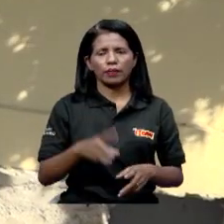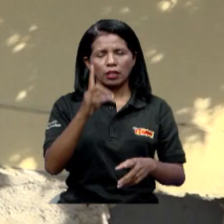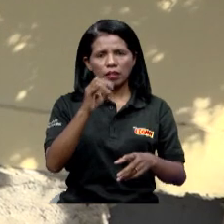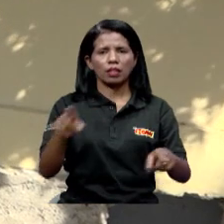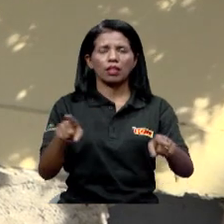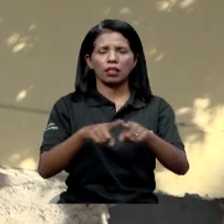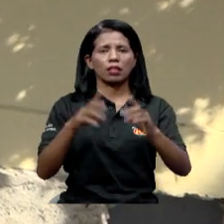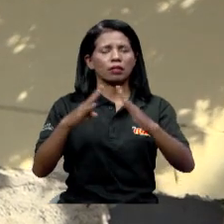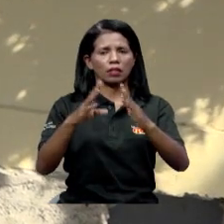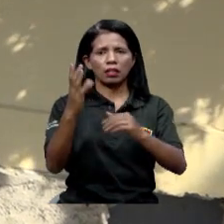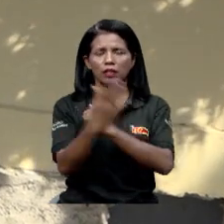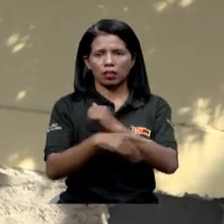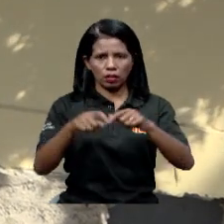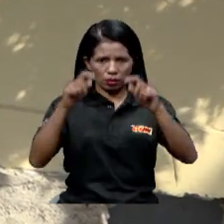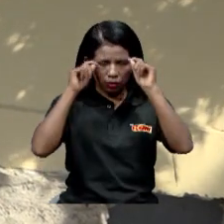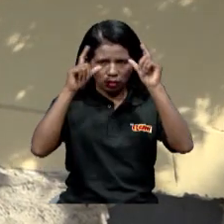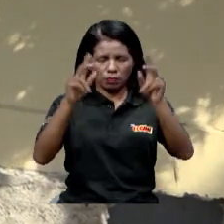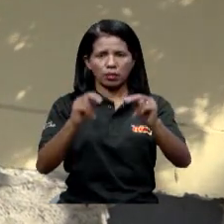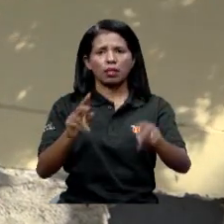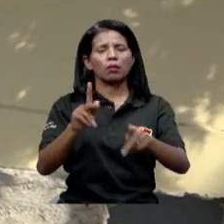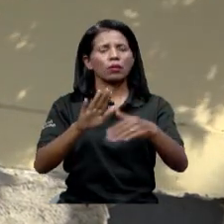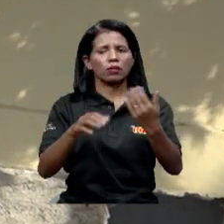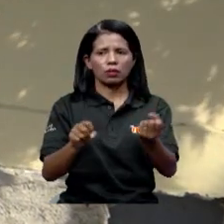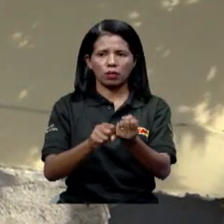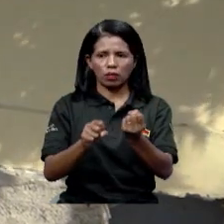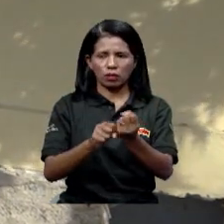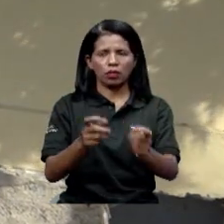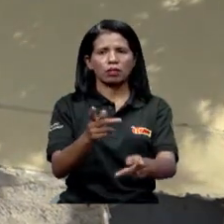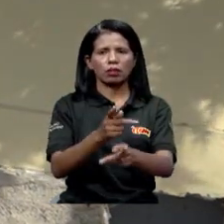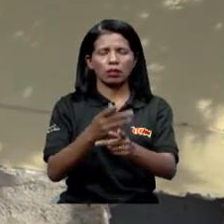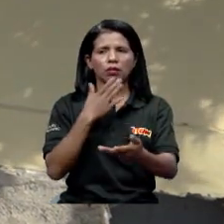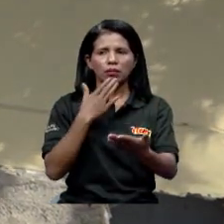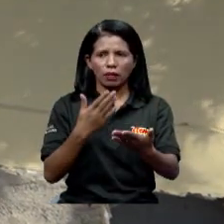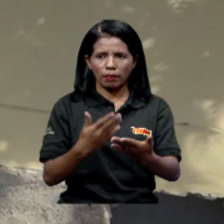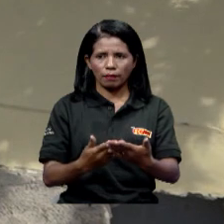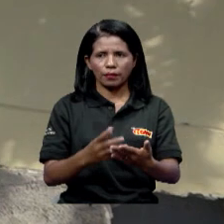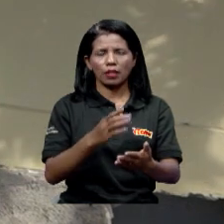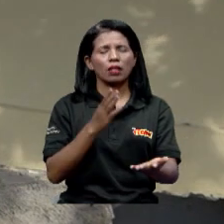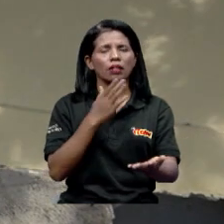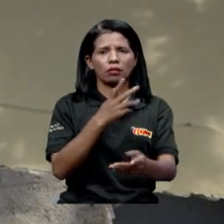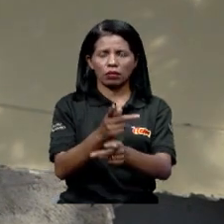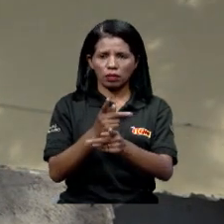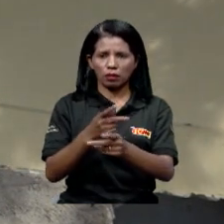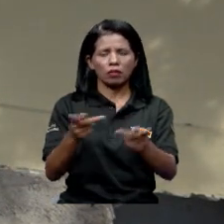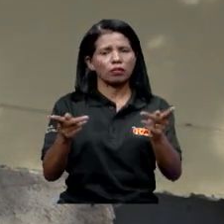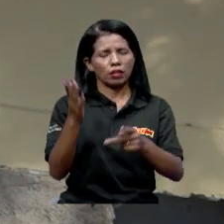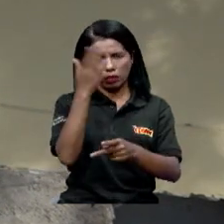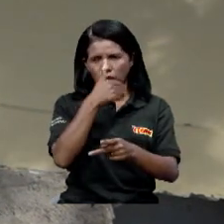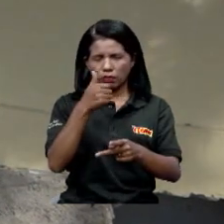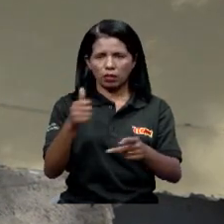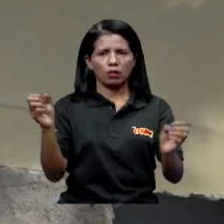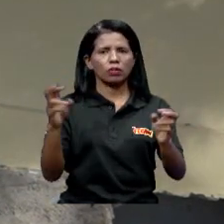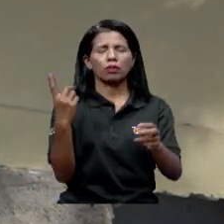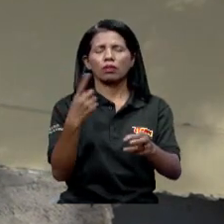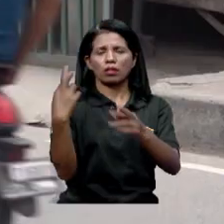capital na São Timor-Leste, neve precisem roto ni apoio, pode assegura ni beleza. Ato segura ne beleza la OSDE ta